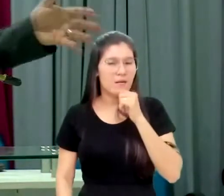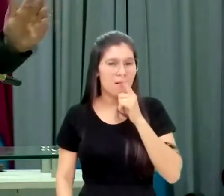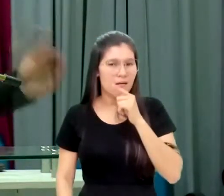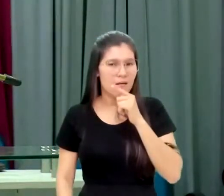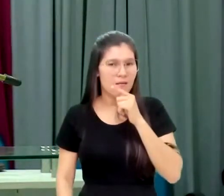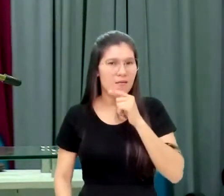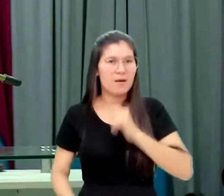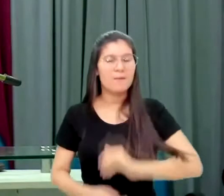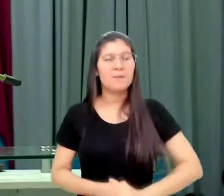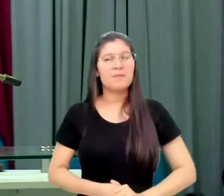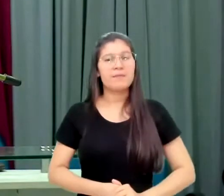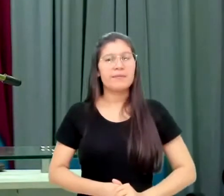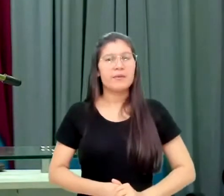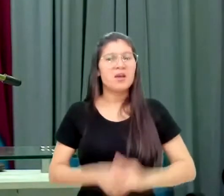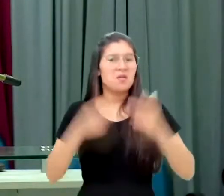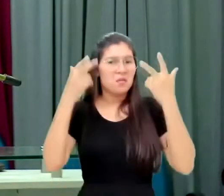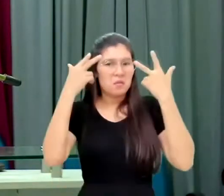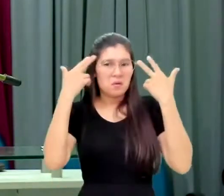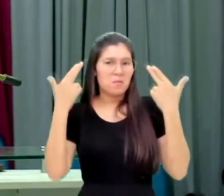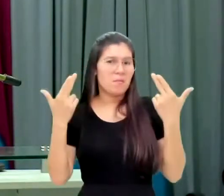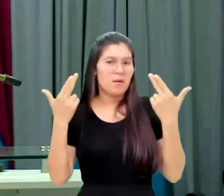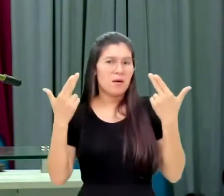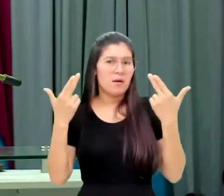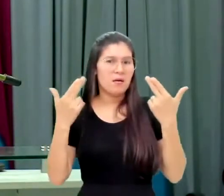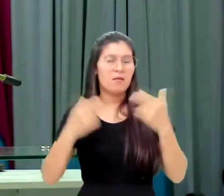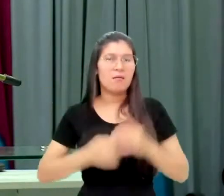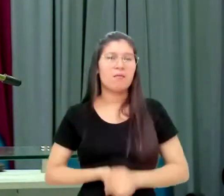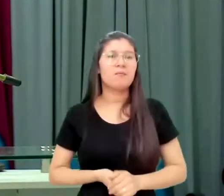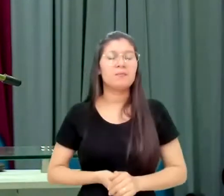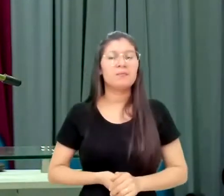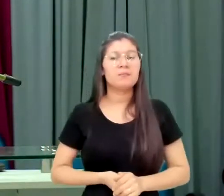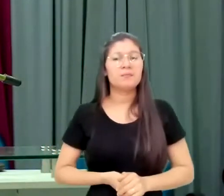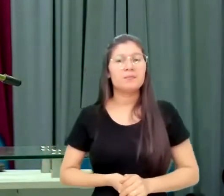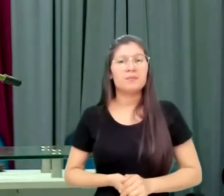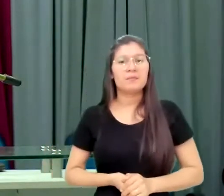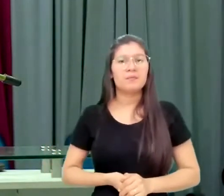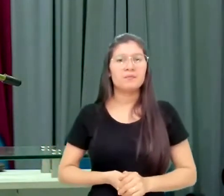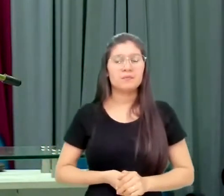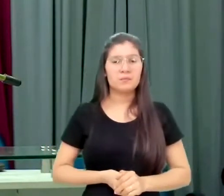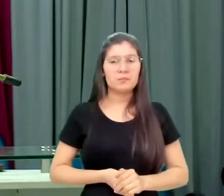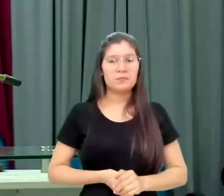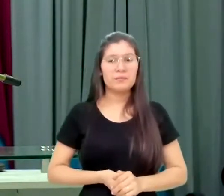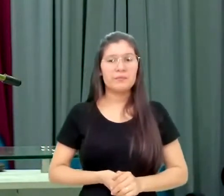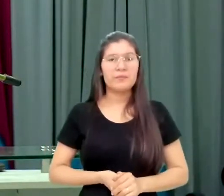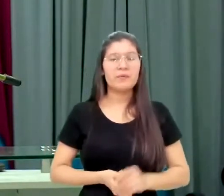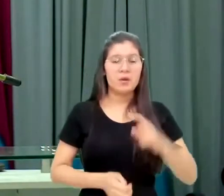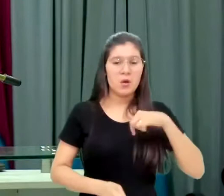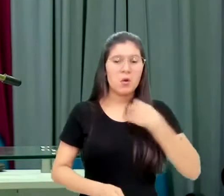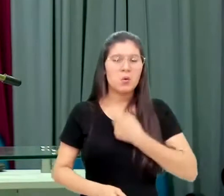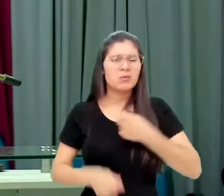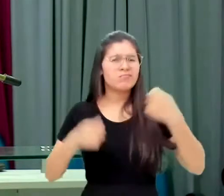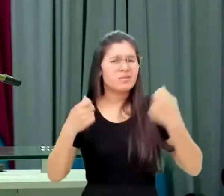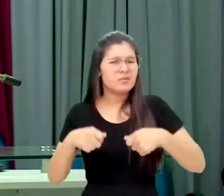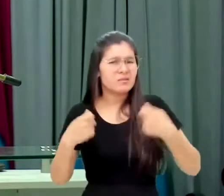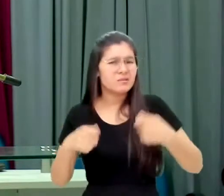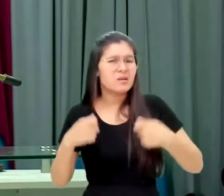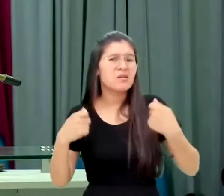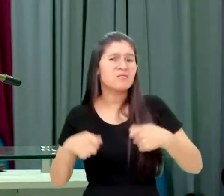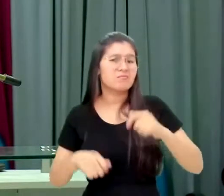normal, H2O, aquela que nós tomamos e depois voltamos a precisar dela.